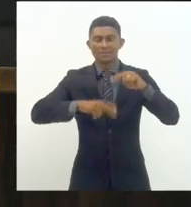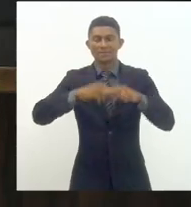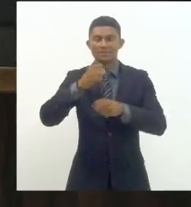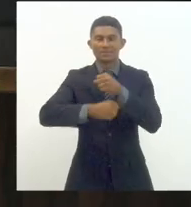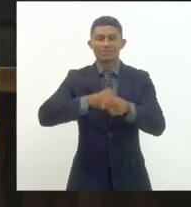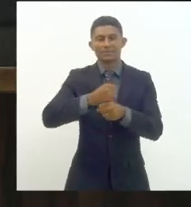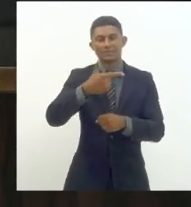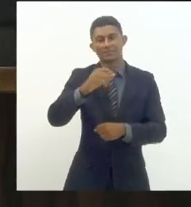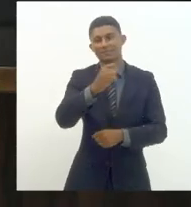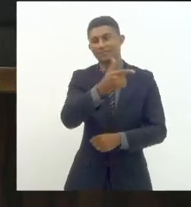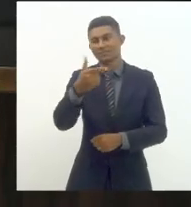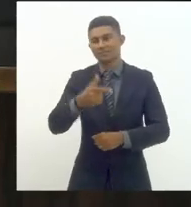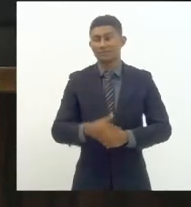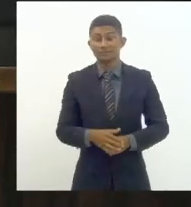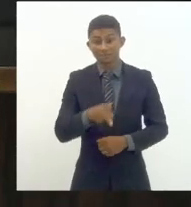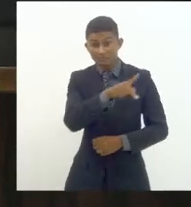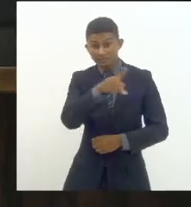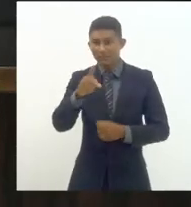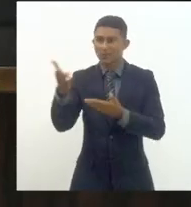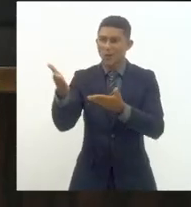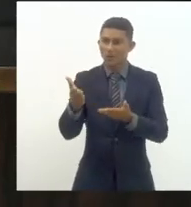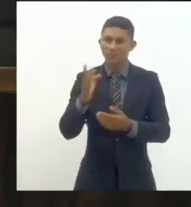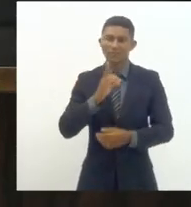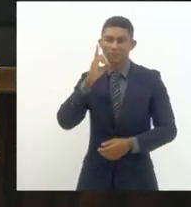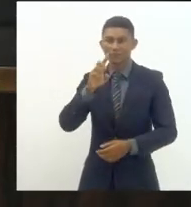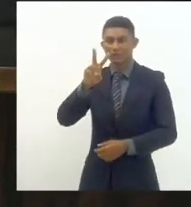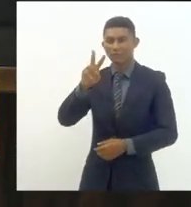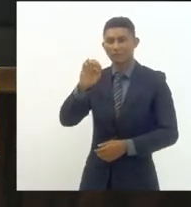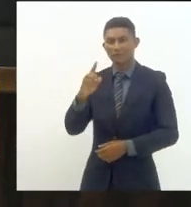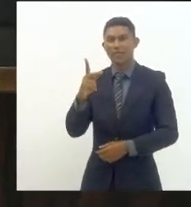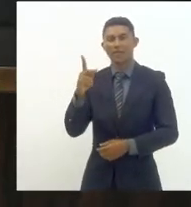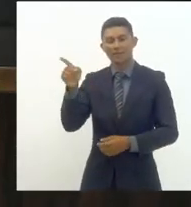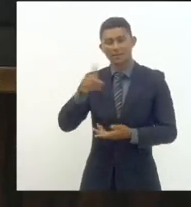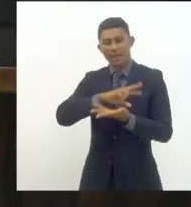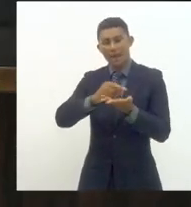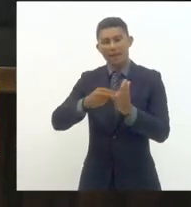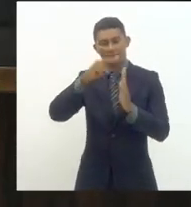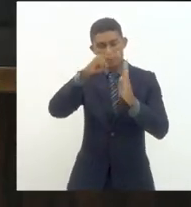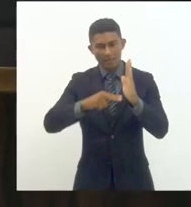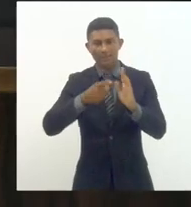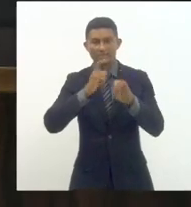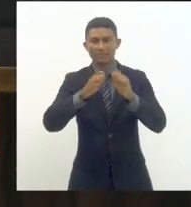presidência convida o deputado Valdeir Carneiro a fazer a leitura da ata da sessão anterior.